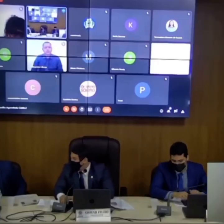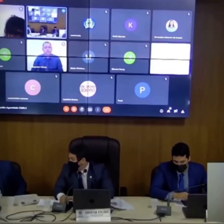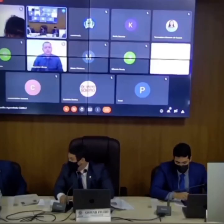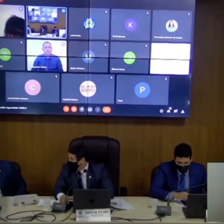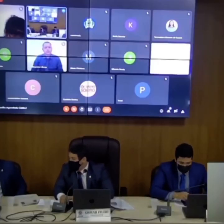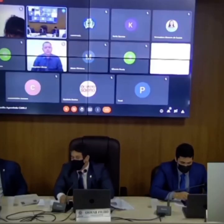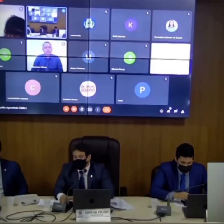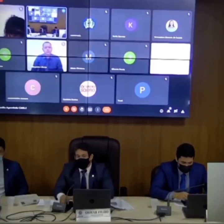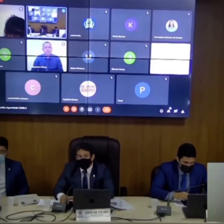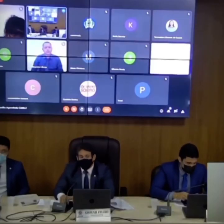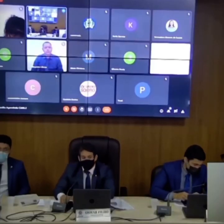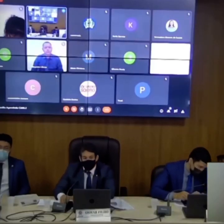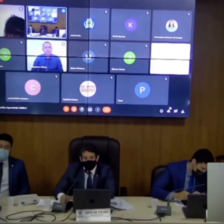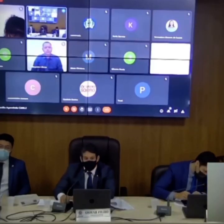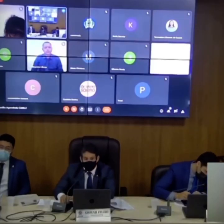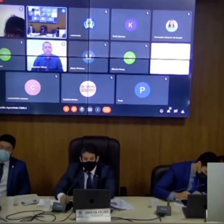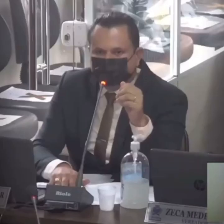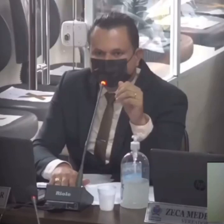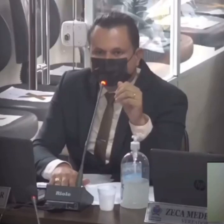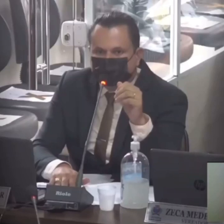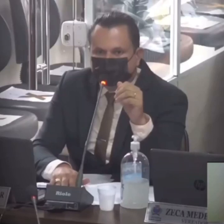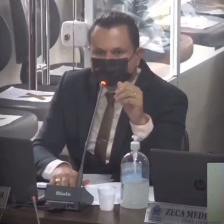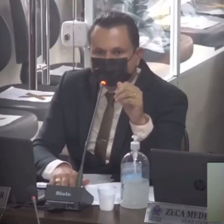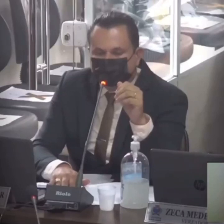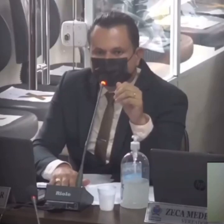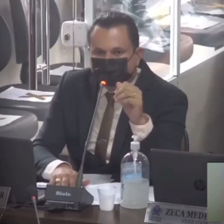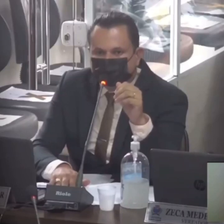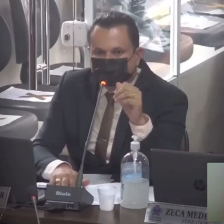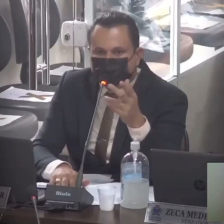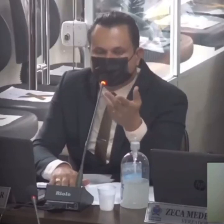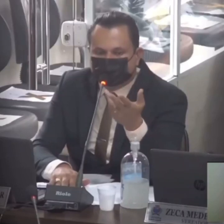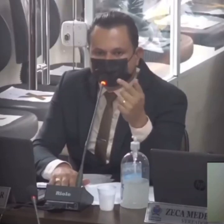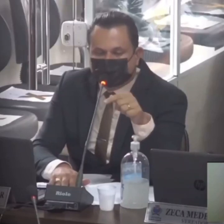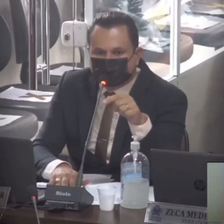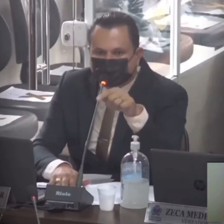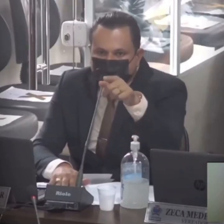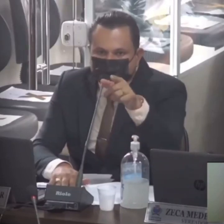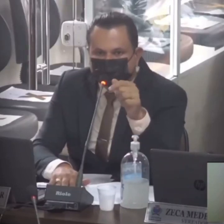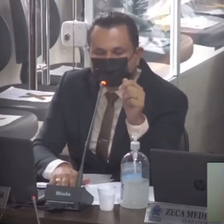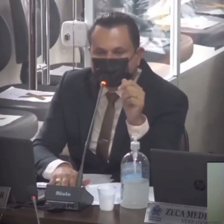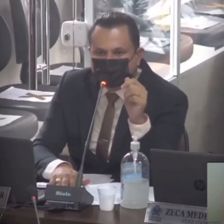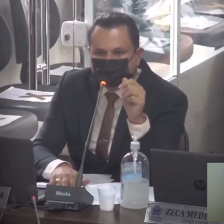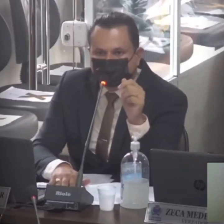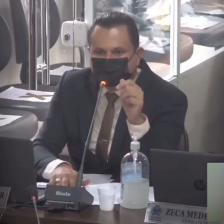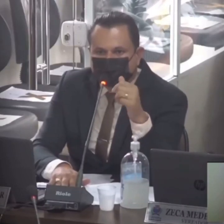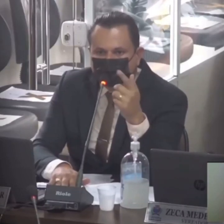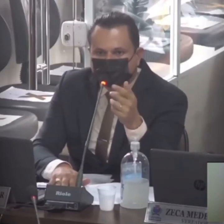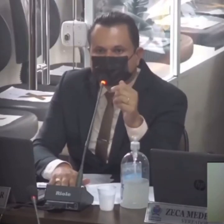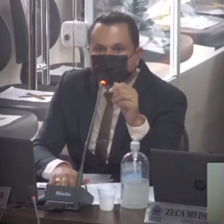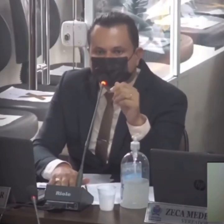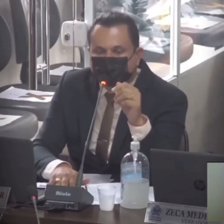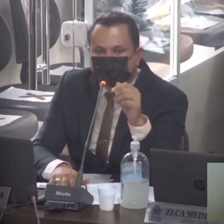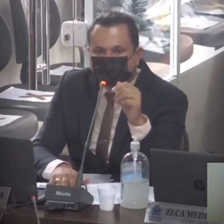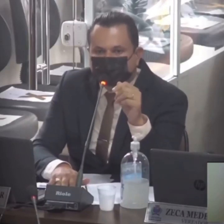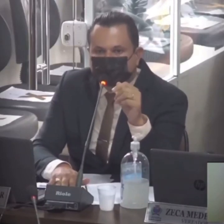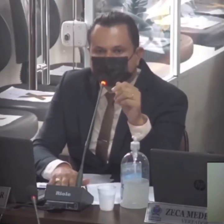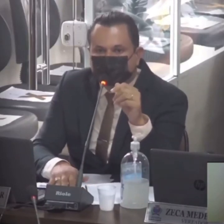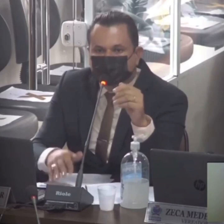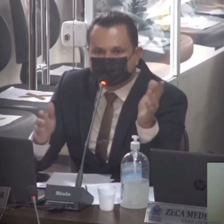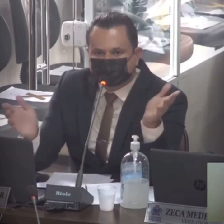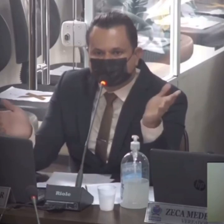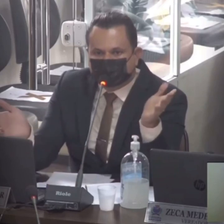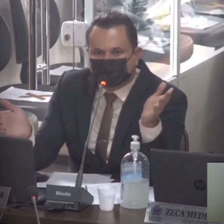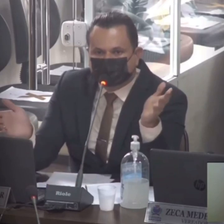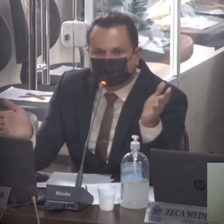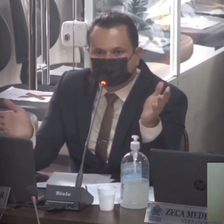vereador. Eu tenho, minha fala é inviolável igual a sua, eu tenho direito de questionar sim. Assim como você questionou e rejeitou minha emenda, eu posso questionar a